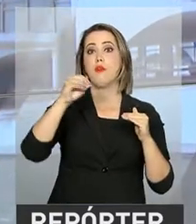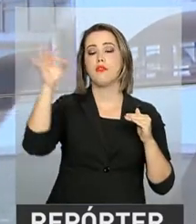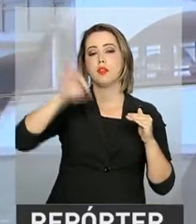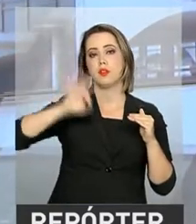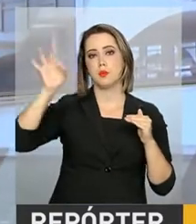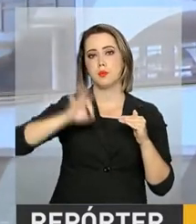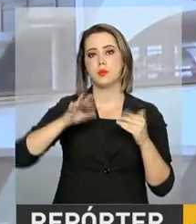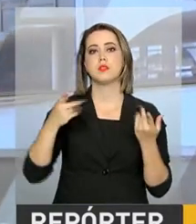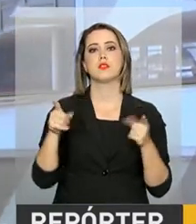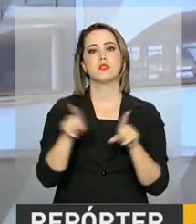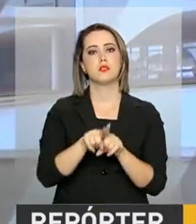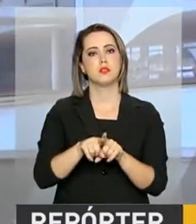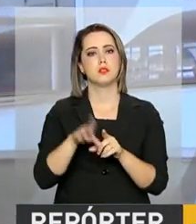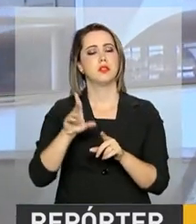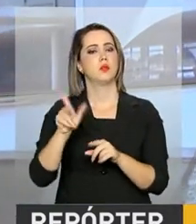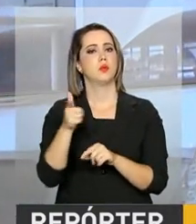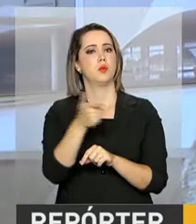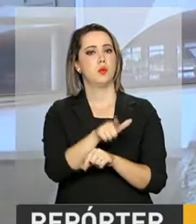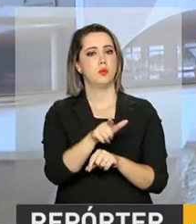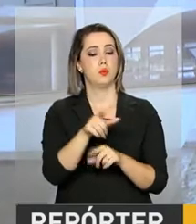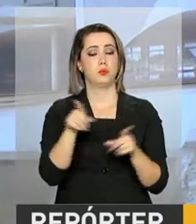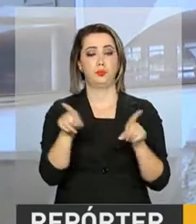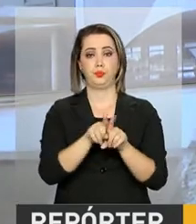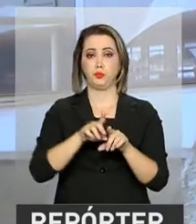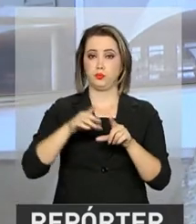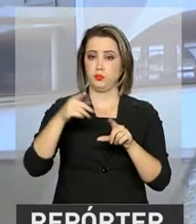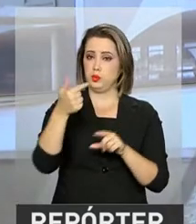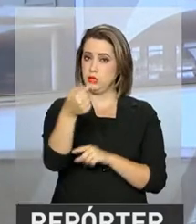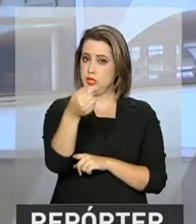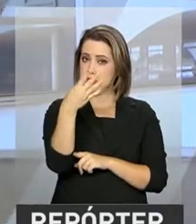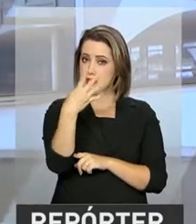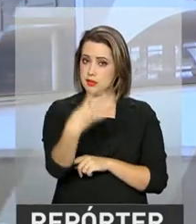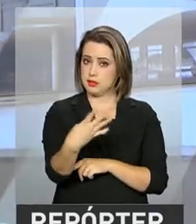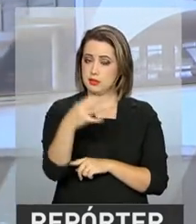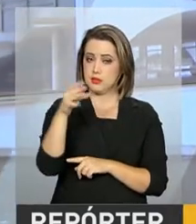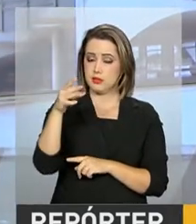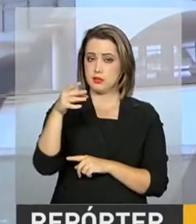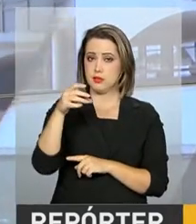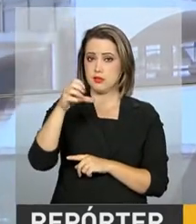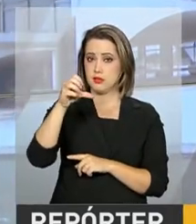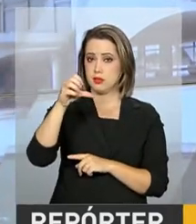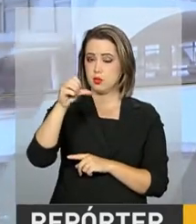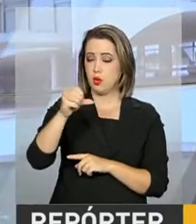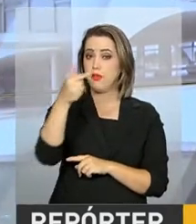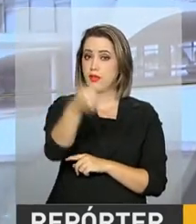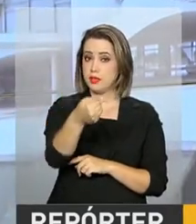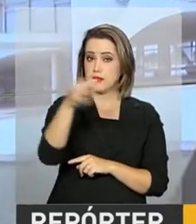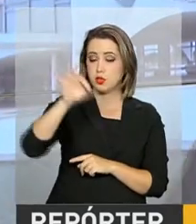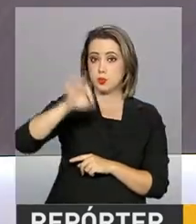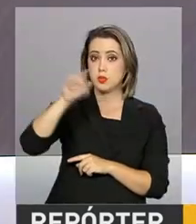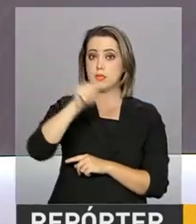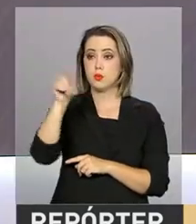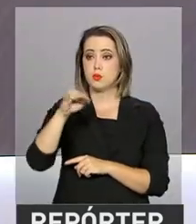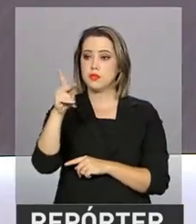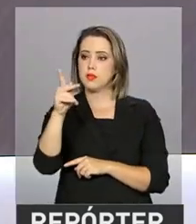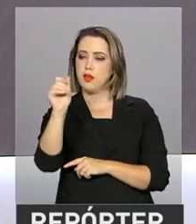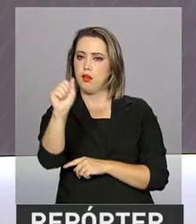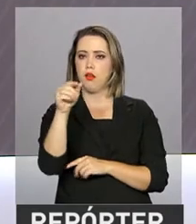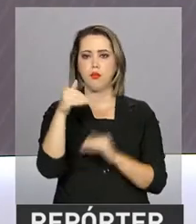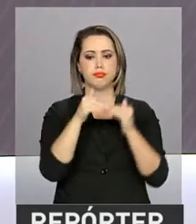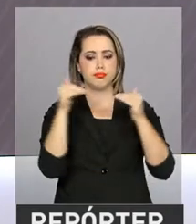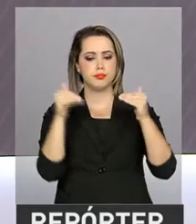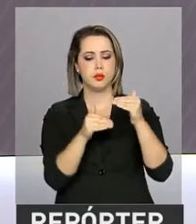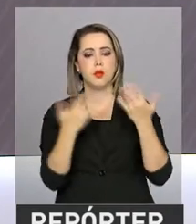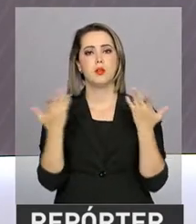chikungunya recuaram 74%. E os casos de zika tiveram uma queda de 97%. Os dados